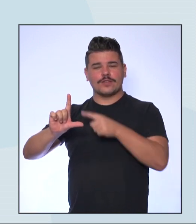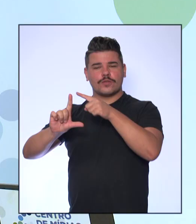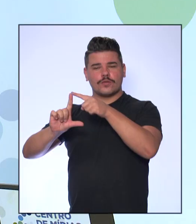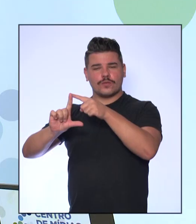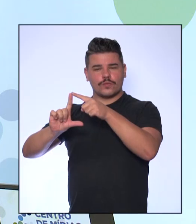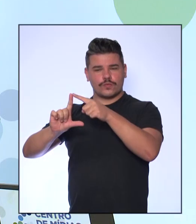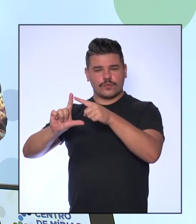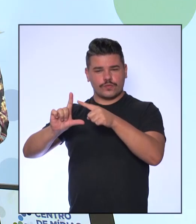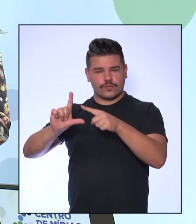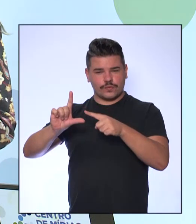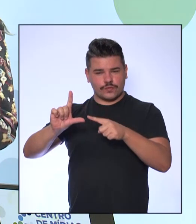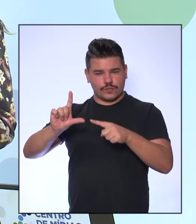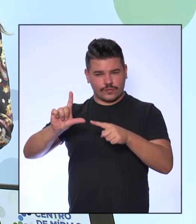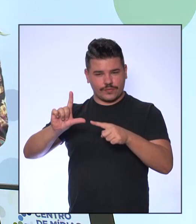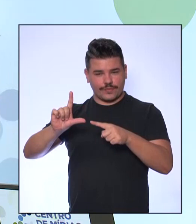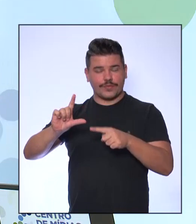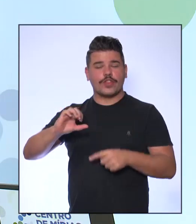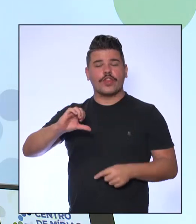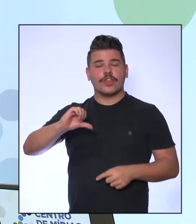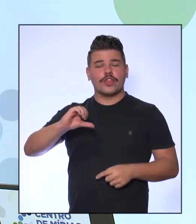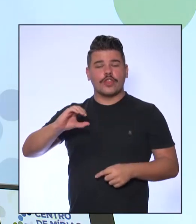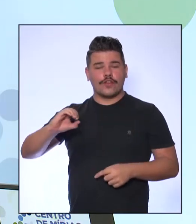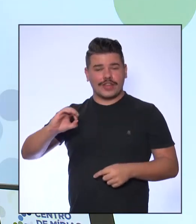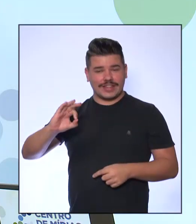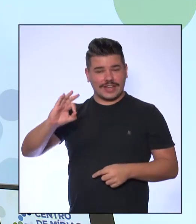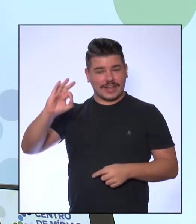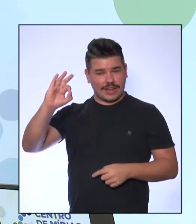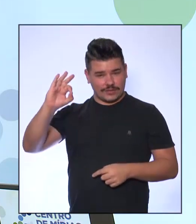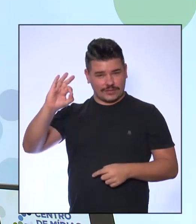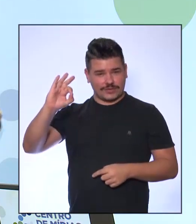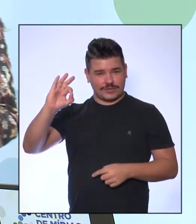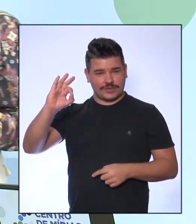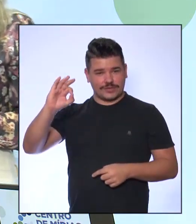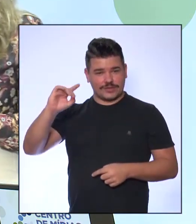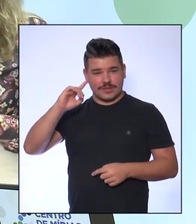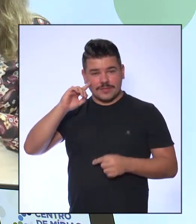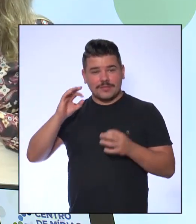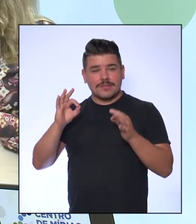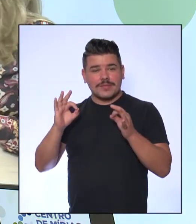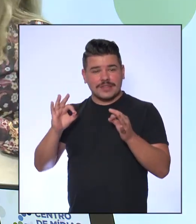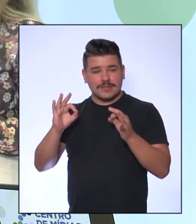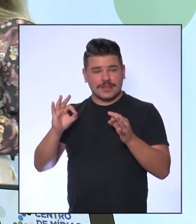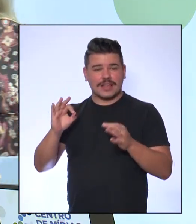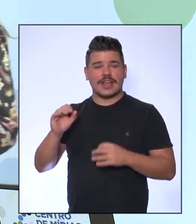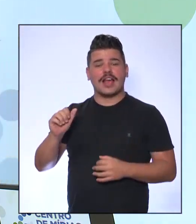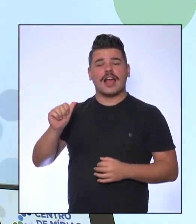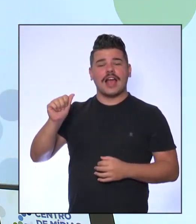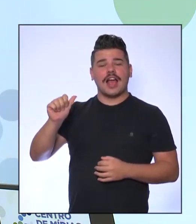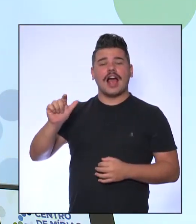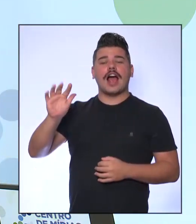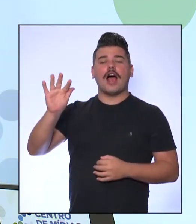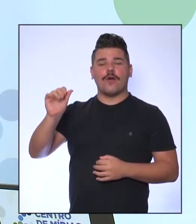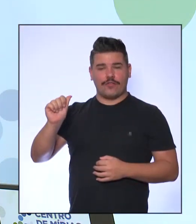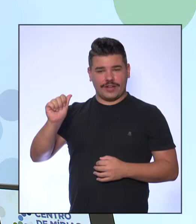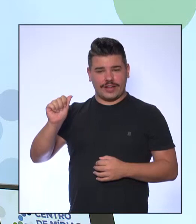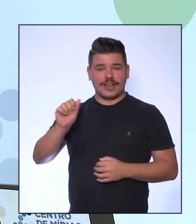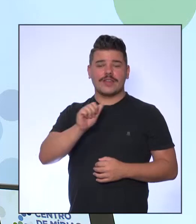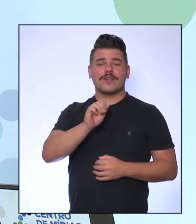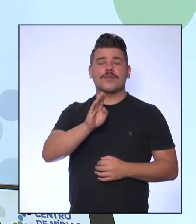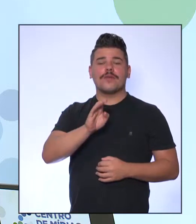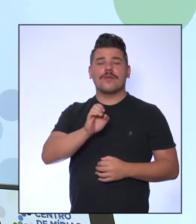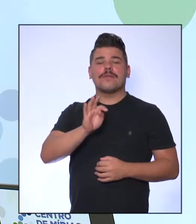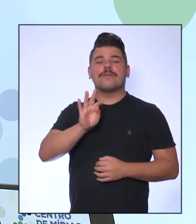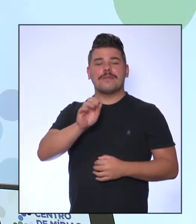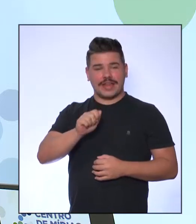gente chamou de ângulo alfa, e um outro ângulo aqui que a gente está chamando de beta. Nosso triângulo retângulo, a